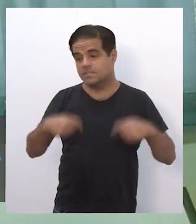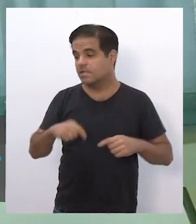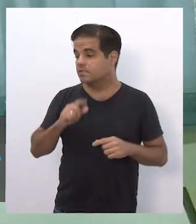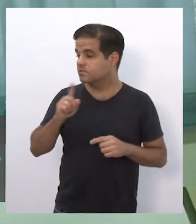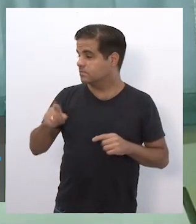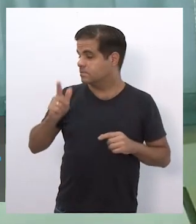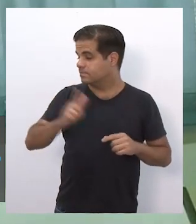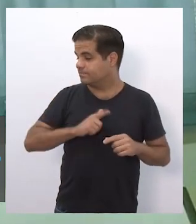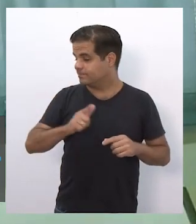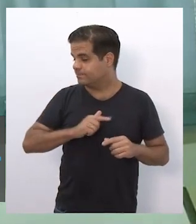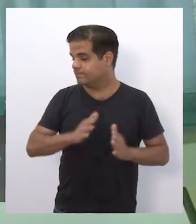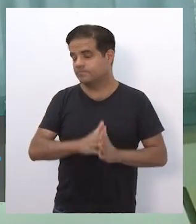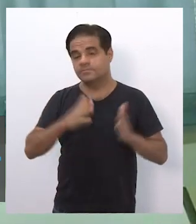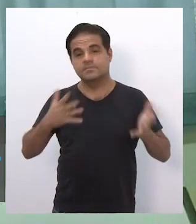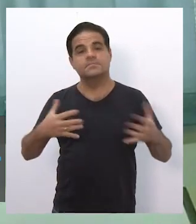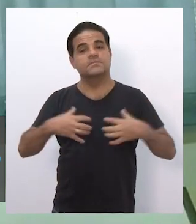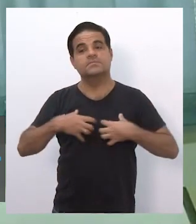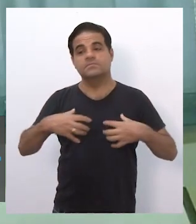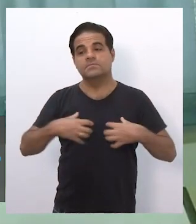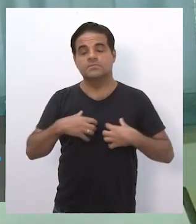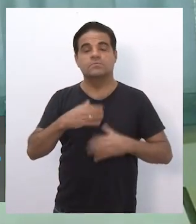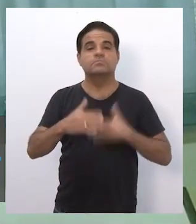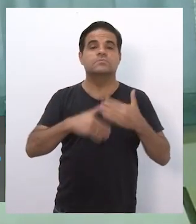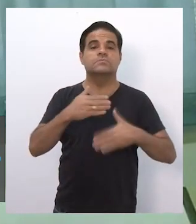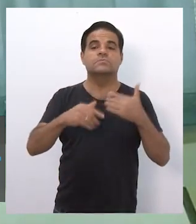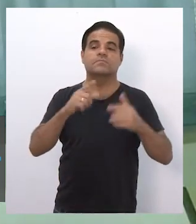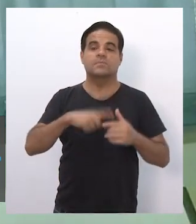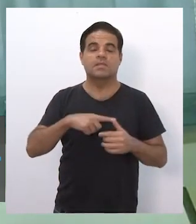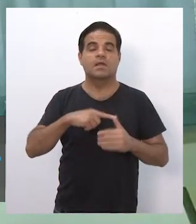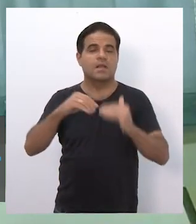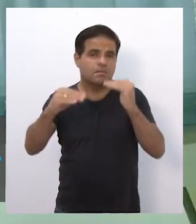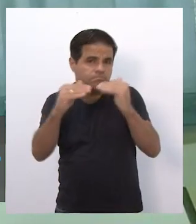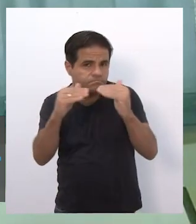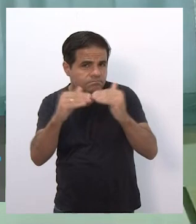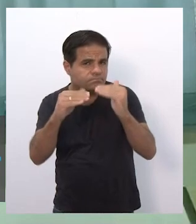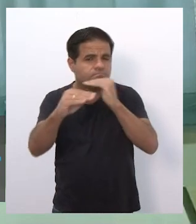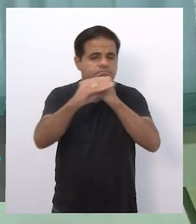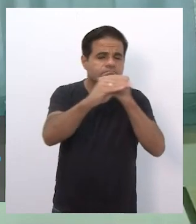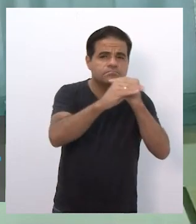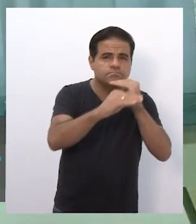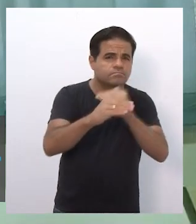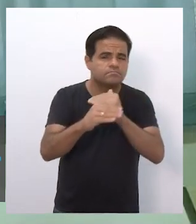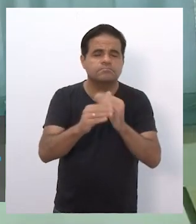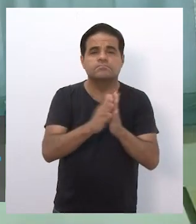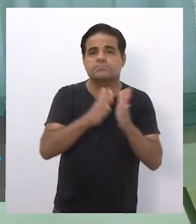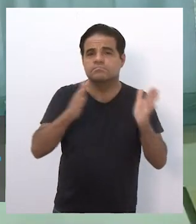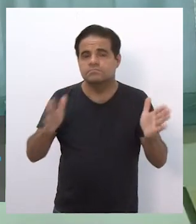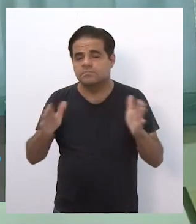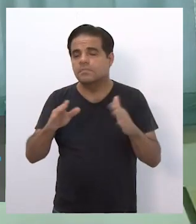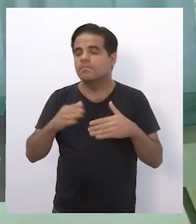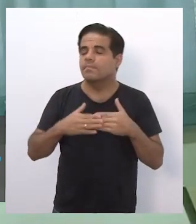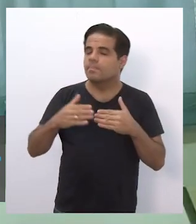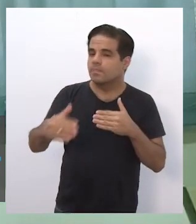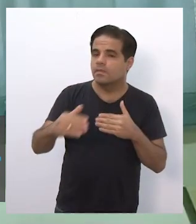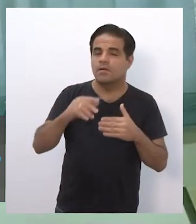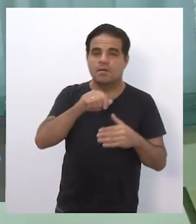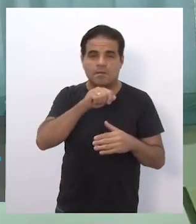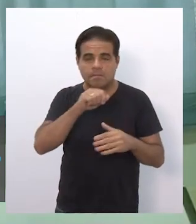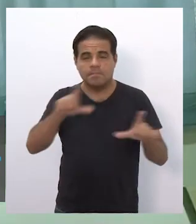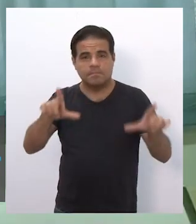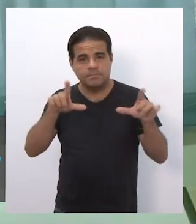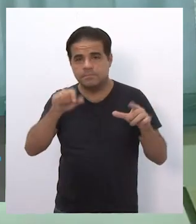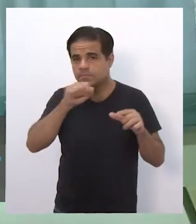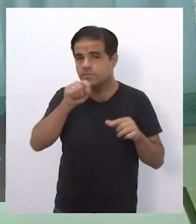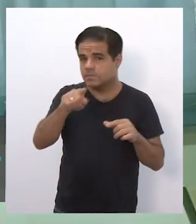tem, que tipo de processador que você tem e se ele é compatível com a placa-mãe que você possui, tá?